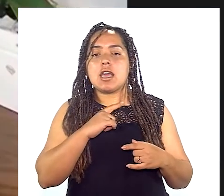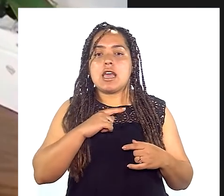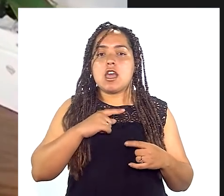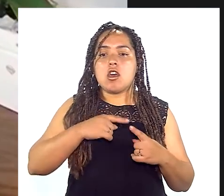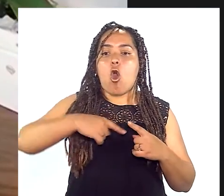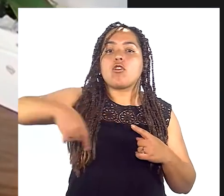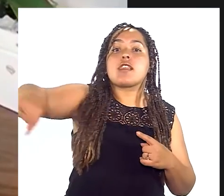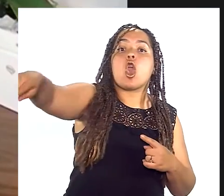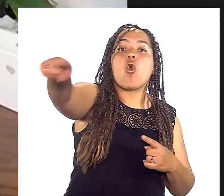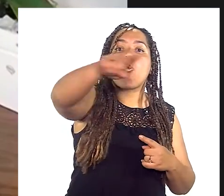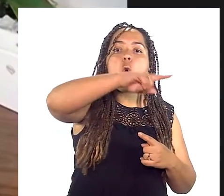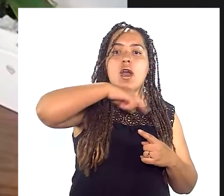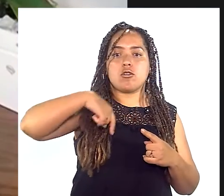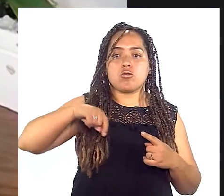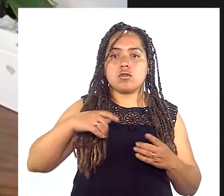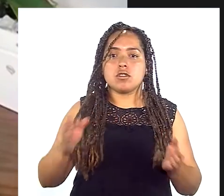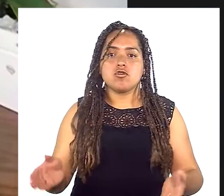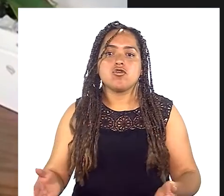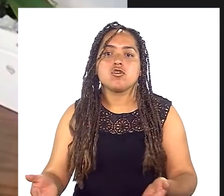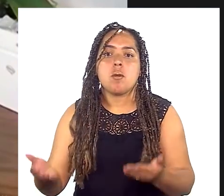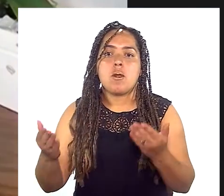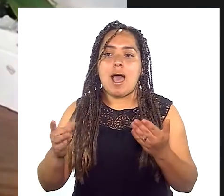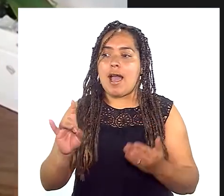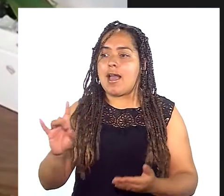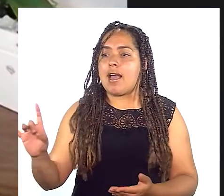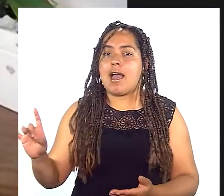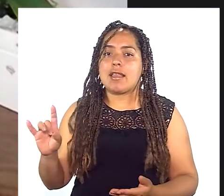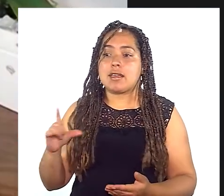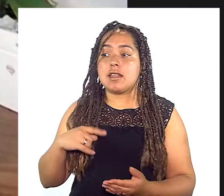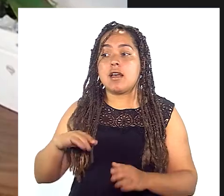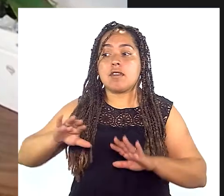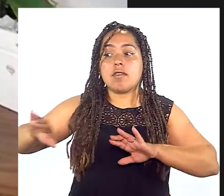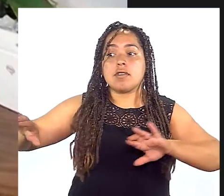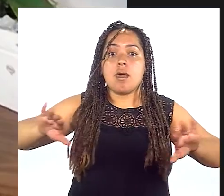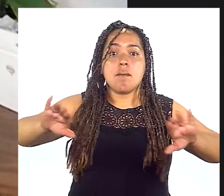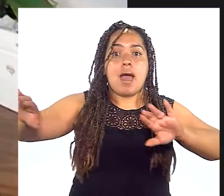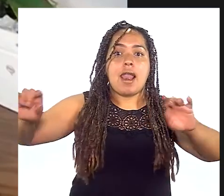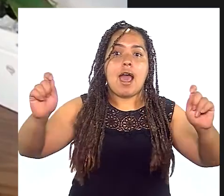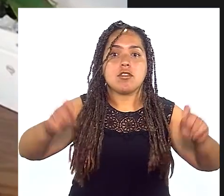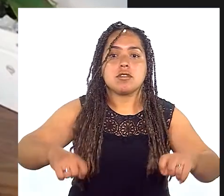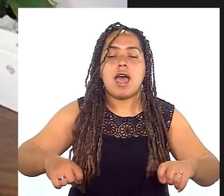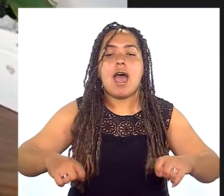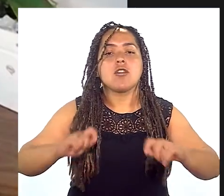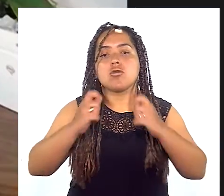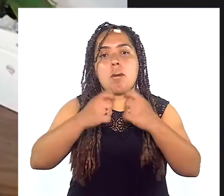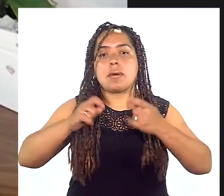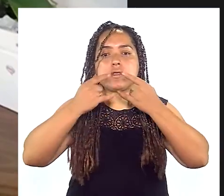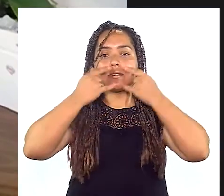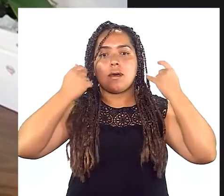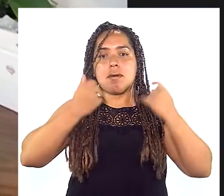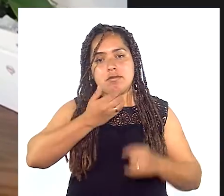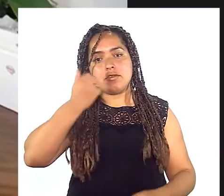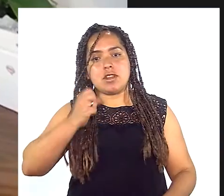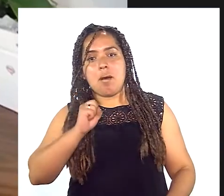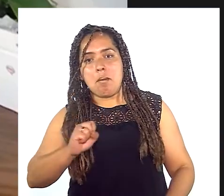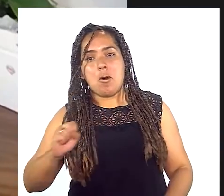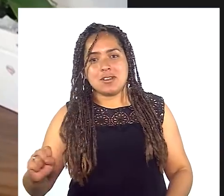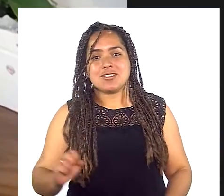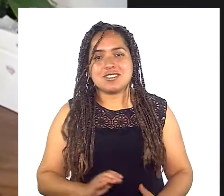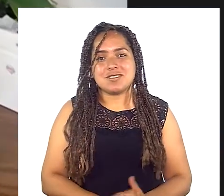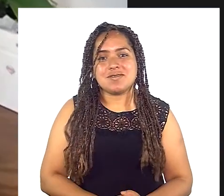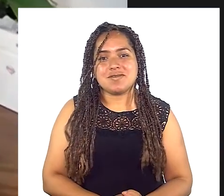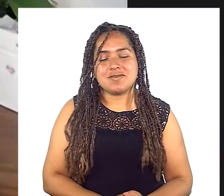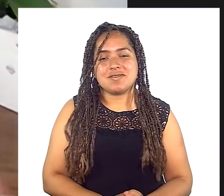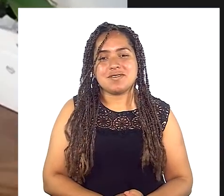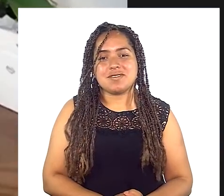é que você utilize a máscara. Mas se, por exemplo, se você fizer um circuito, né, estimular que cada criança fique no seu quadrado, mantendo